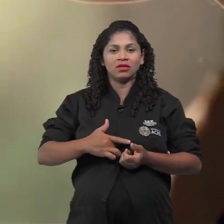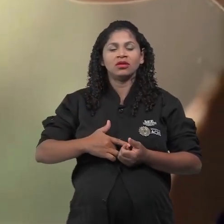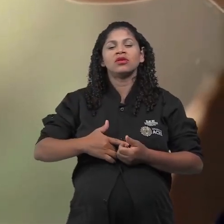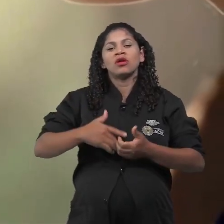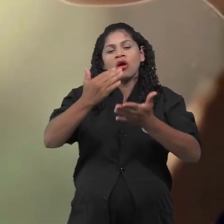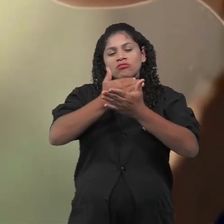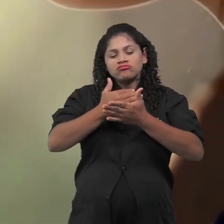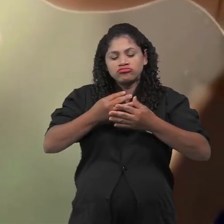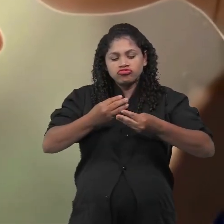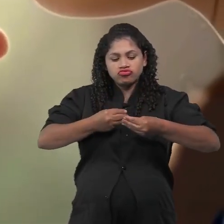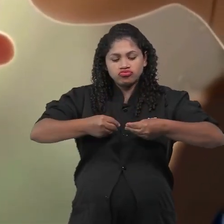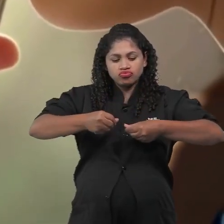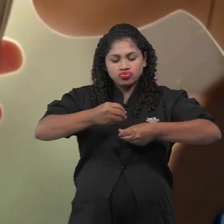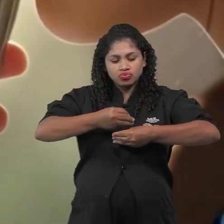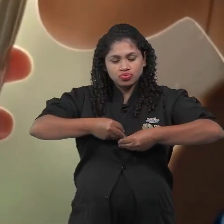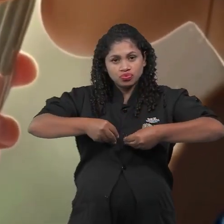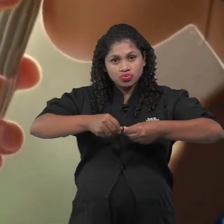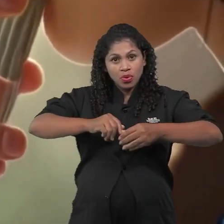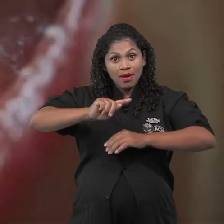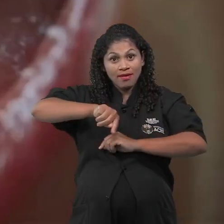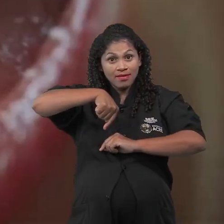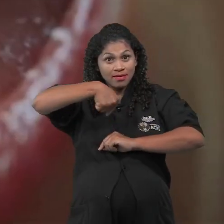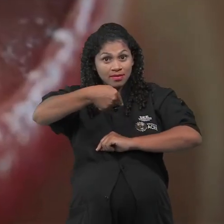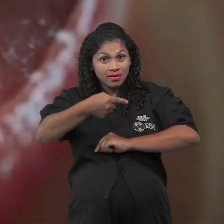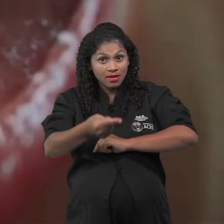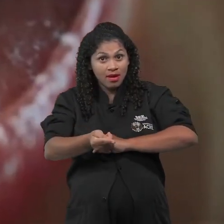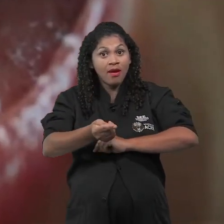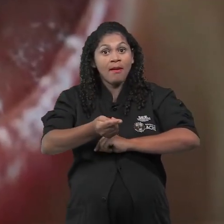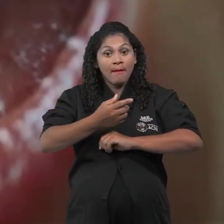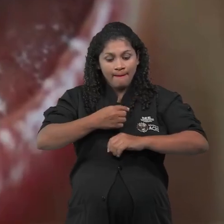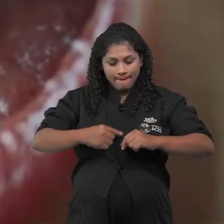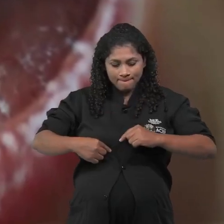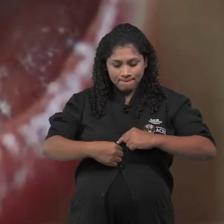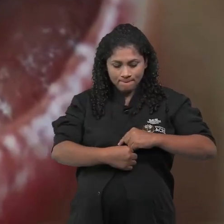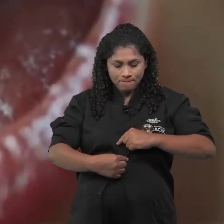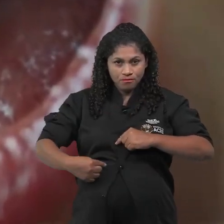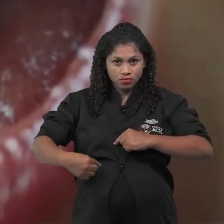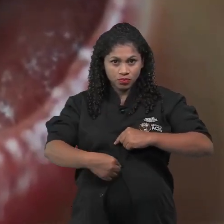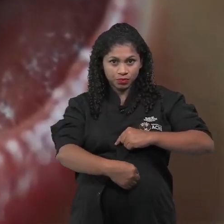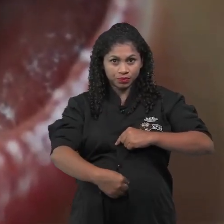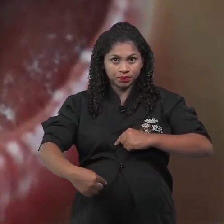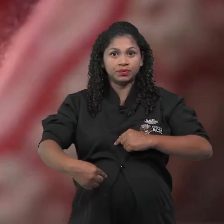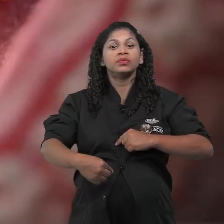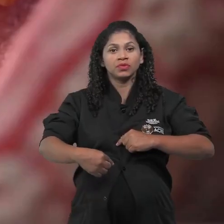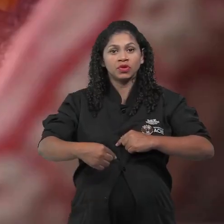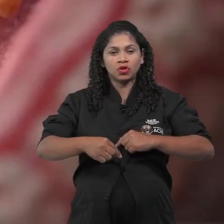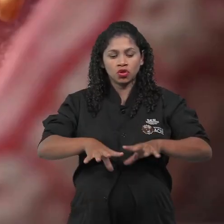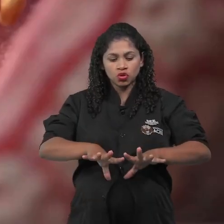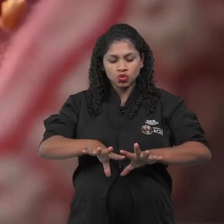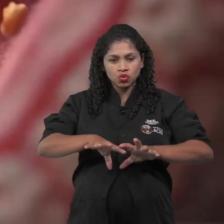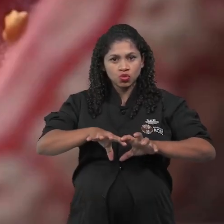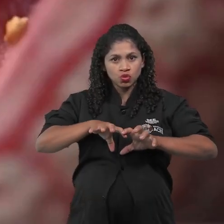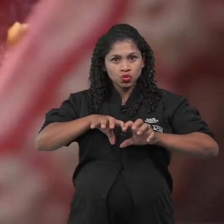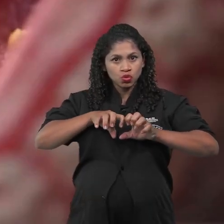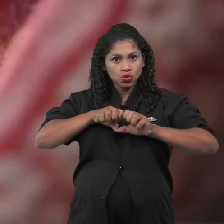dissolver. Em seguida, ele segue para o intestino delgado, onde será absorvido pela corrente